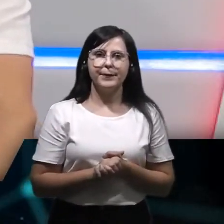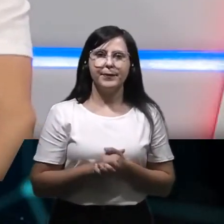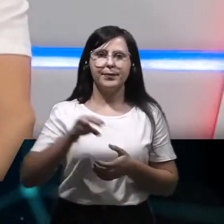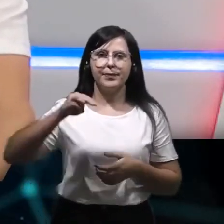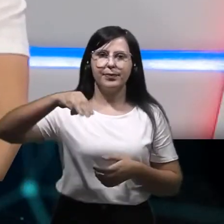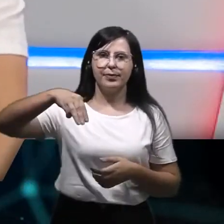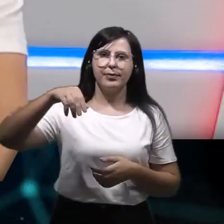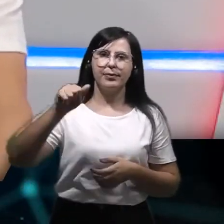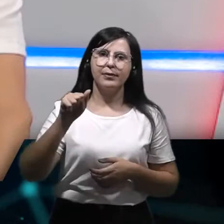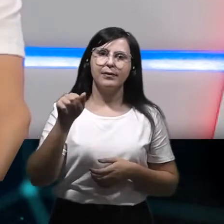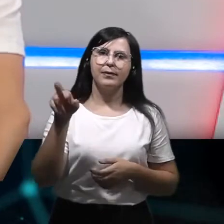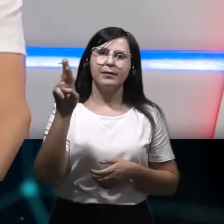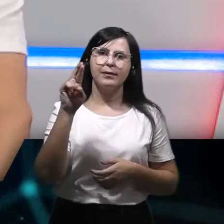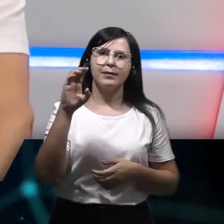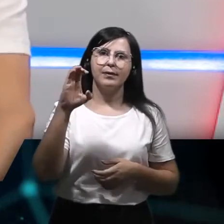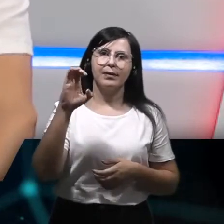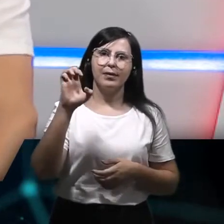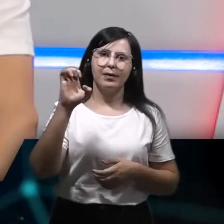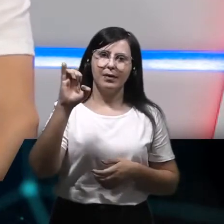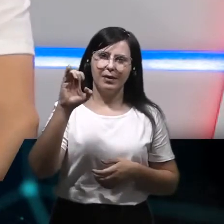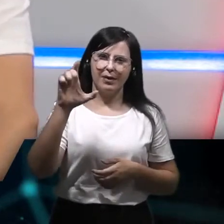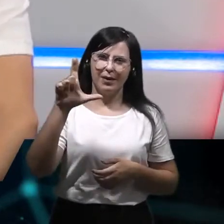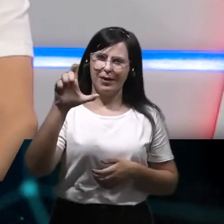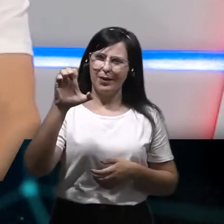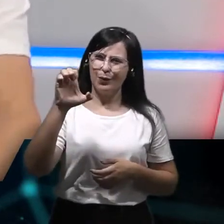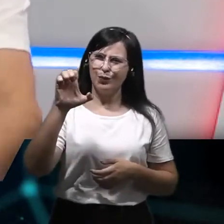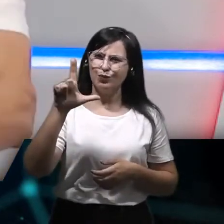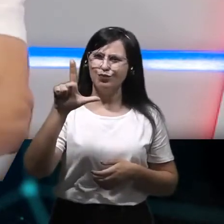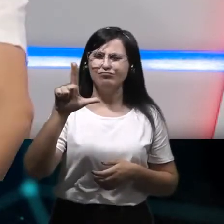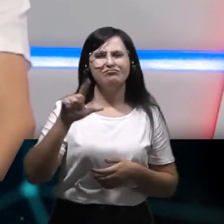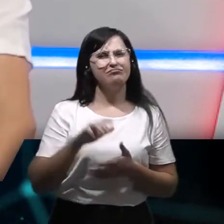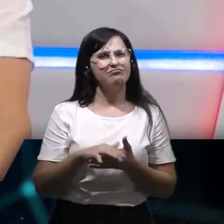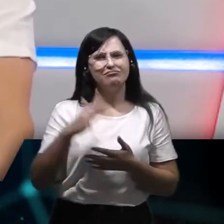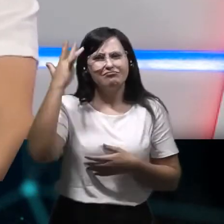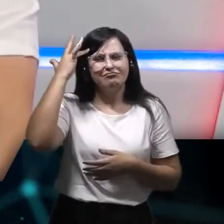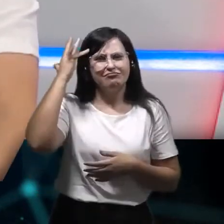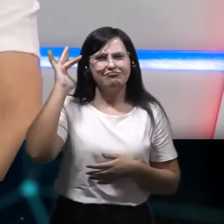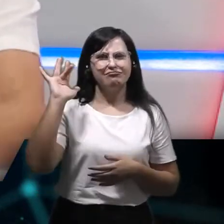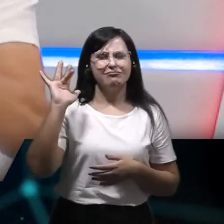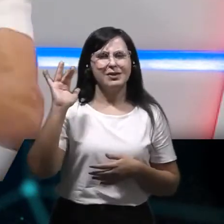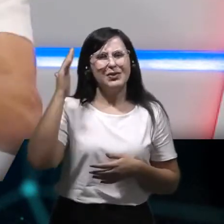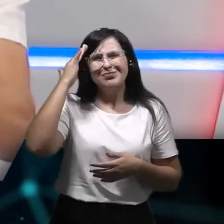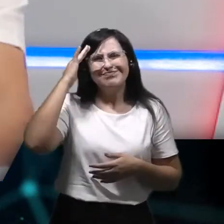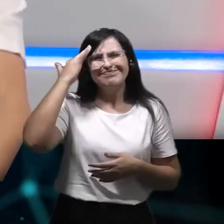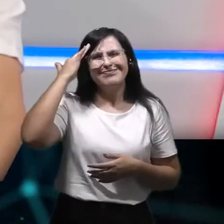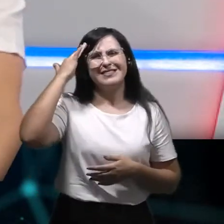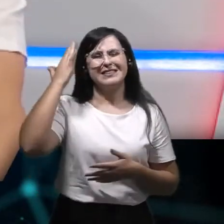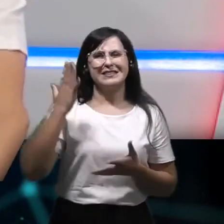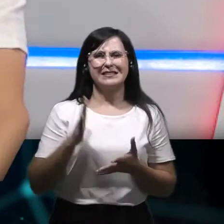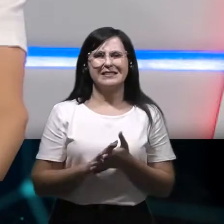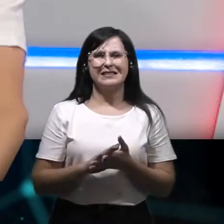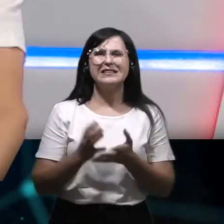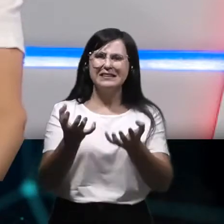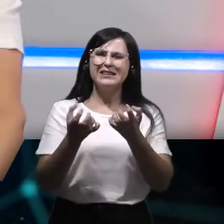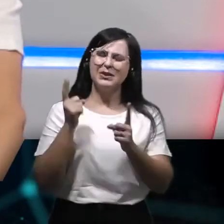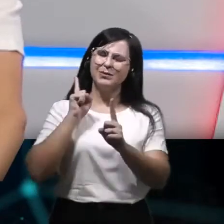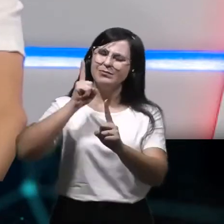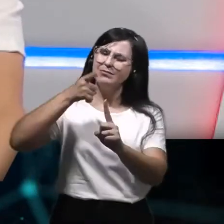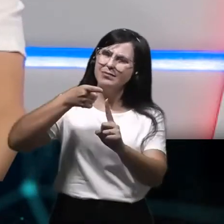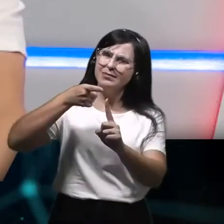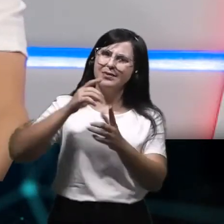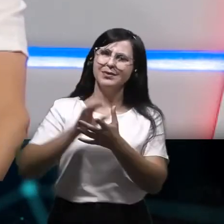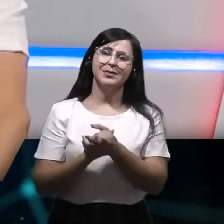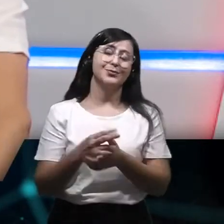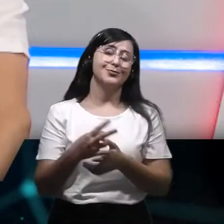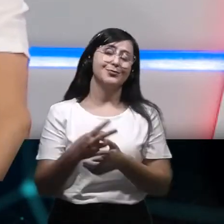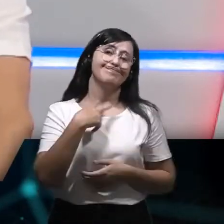Marcel, eu lhe confesso que eu não entendi bem a pergunta. Eu queria que você objetivasse mais, por favor, meu amigo.